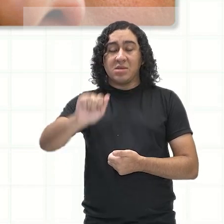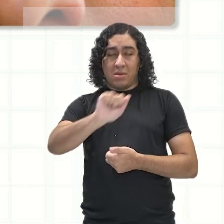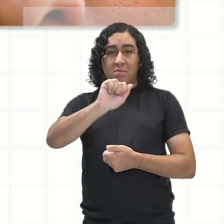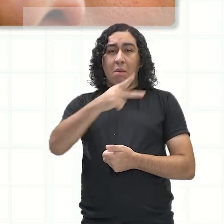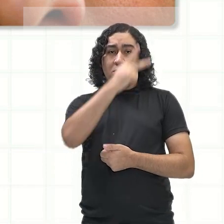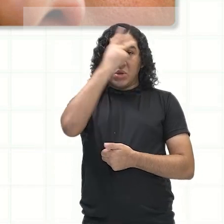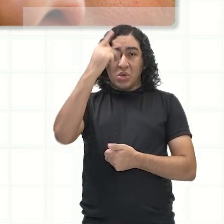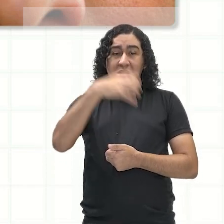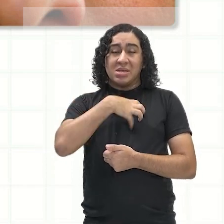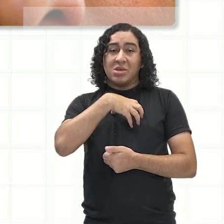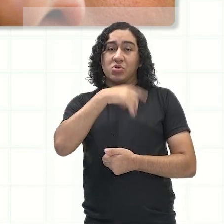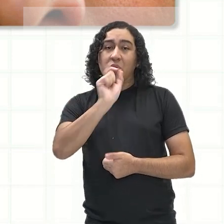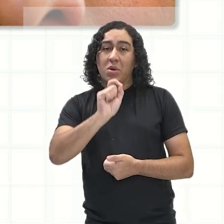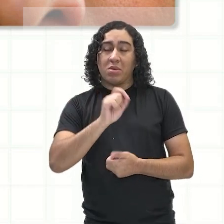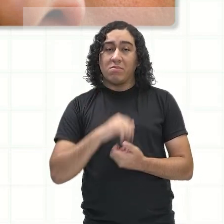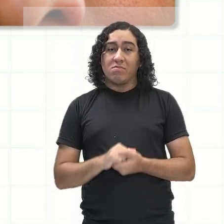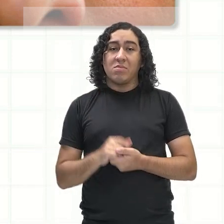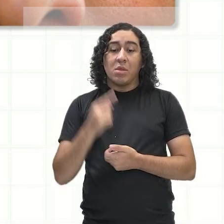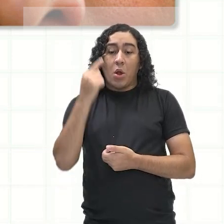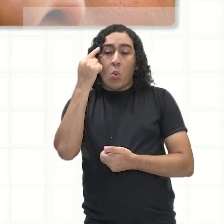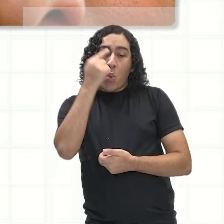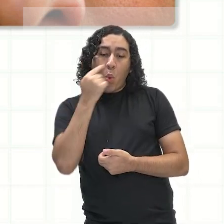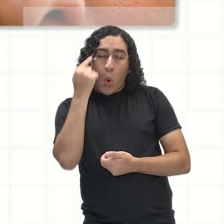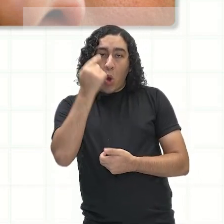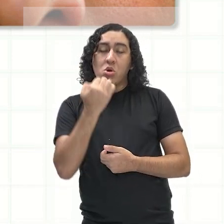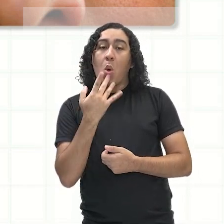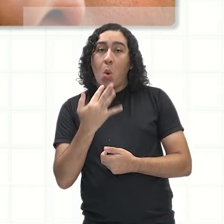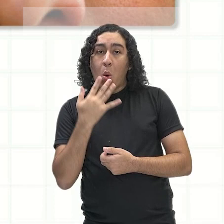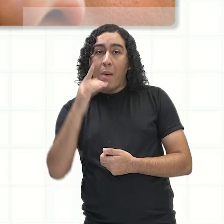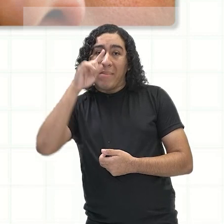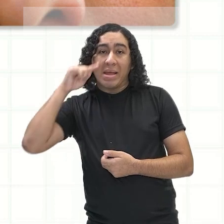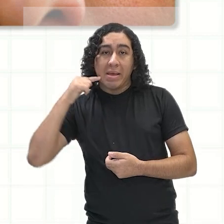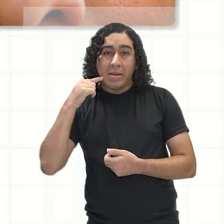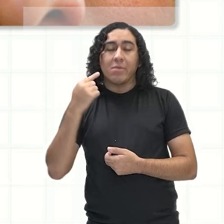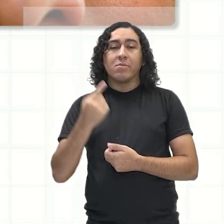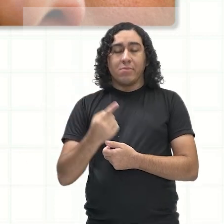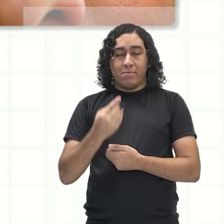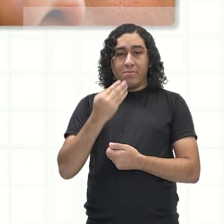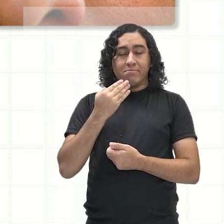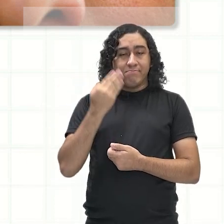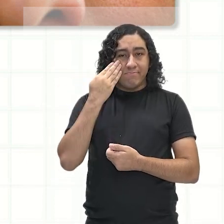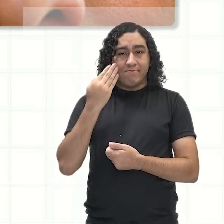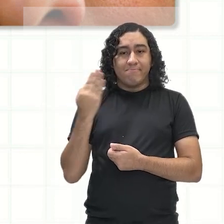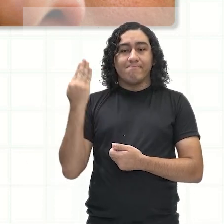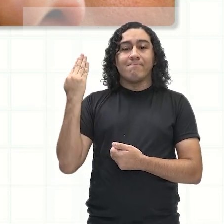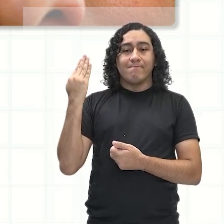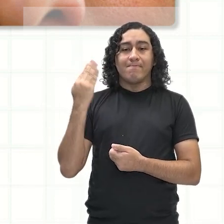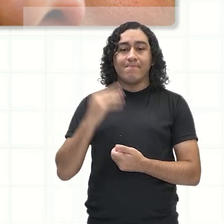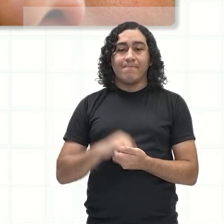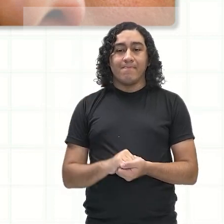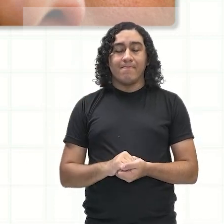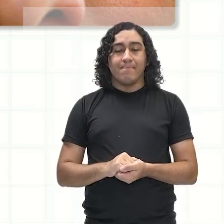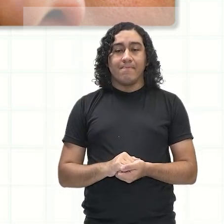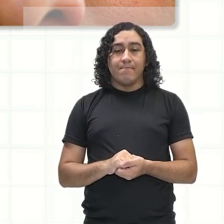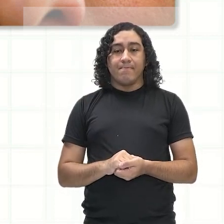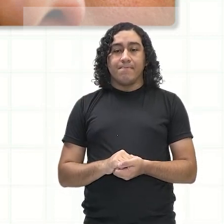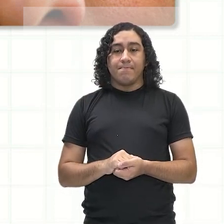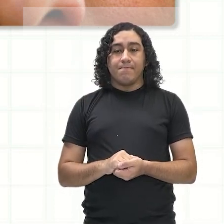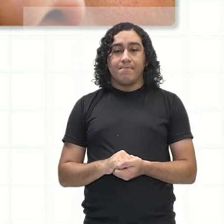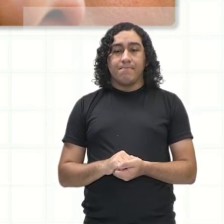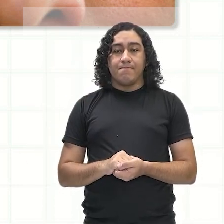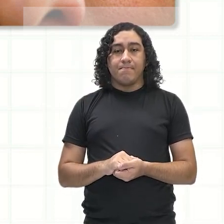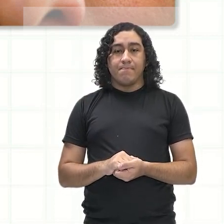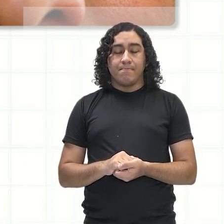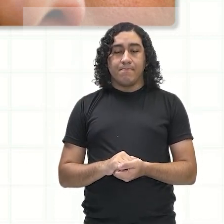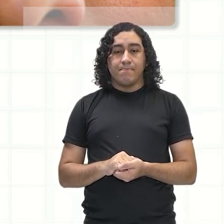pessoa apresenta essa coloração mais amarelada aí nos olhos, como a gente está observando, né? Que é essa parte